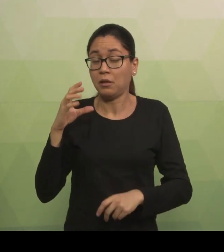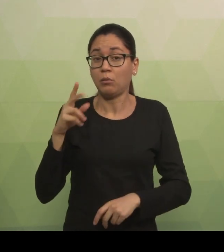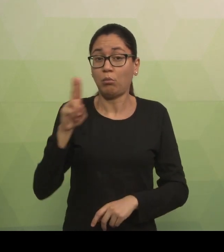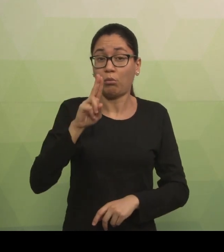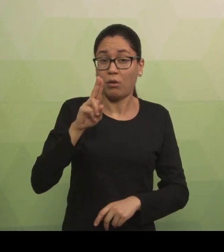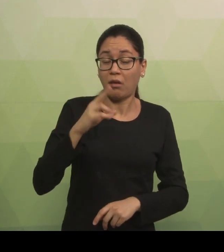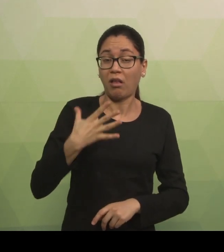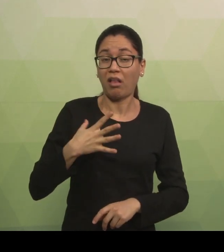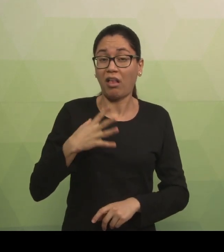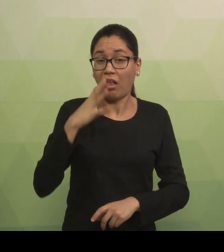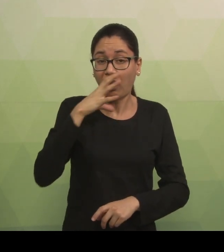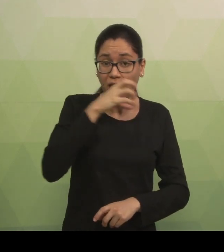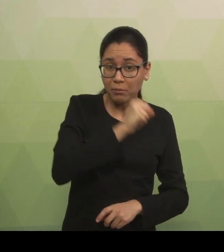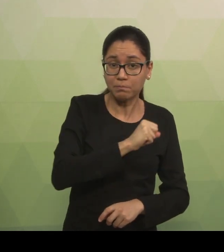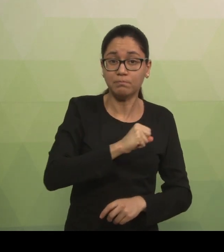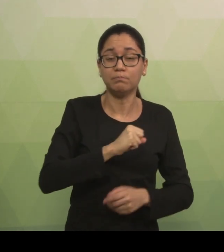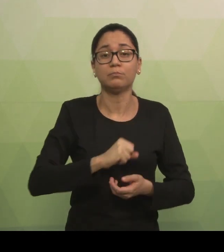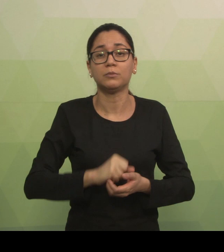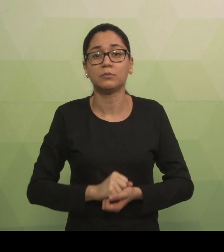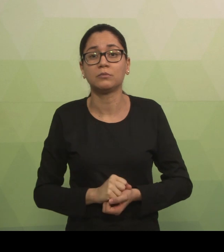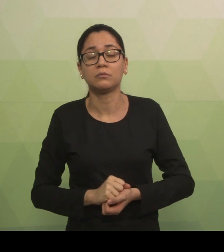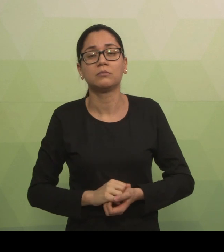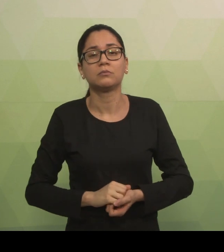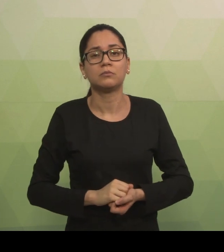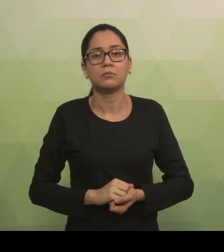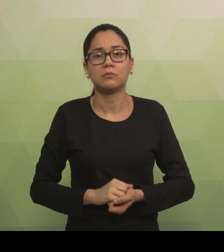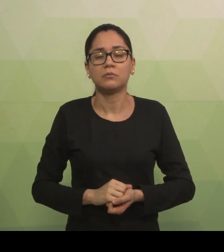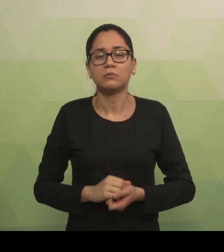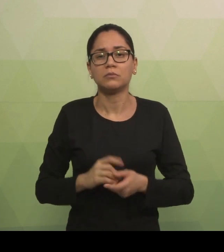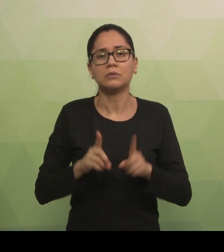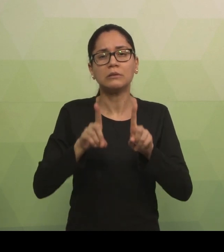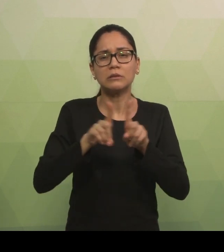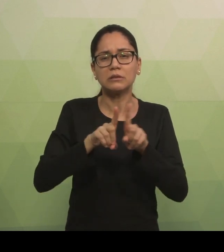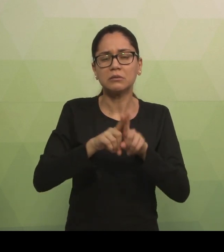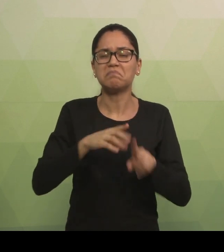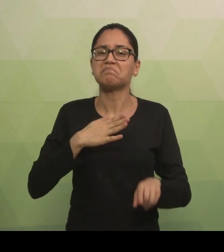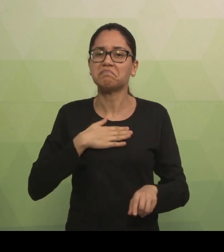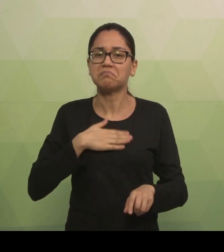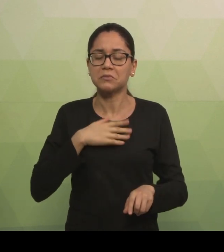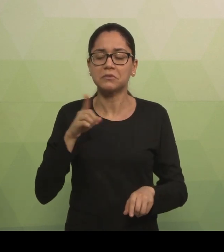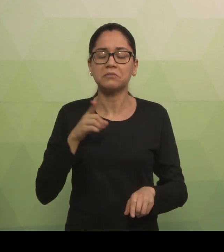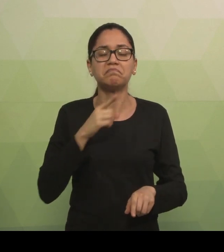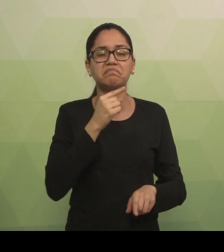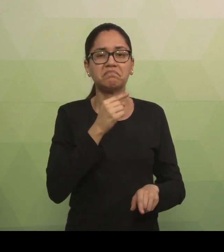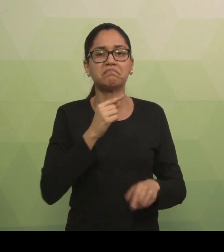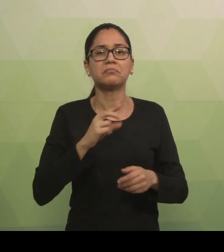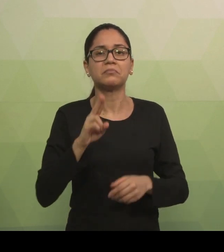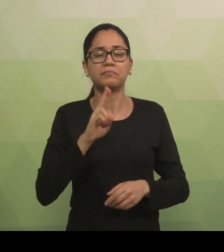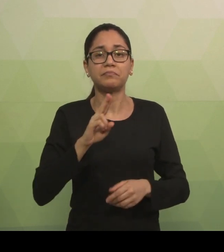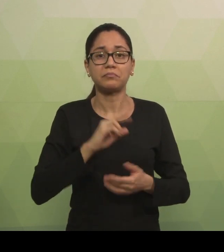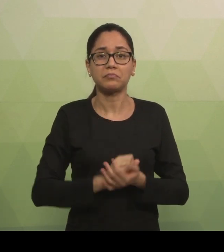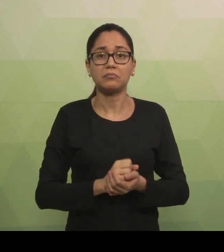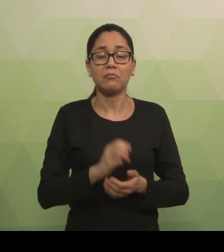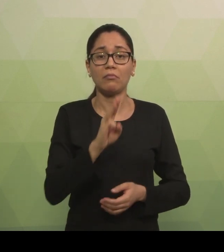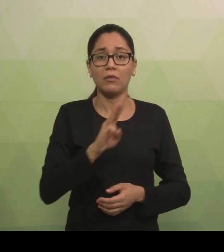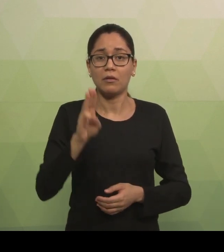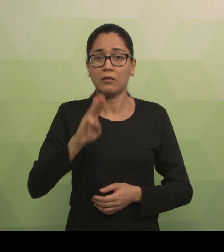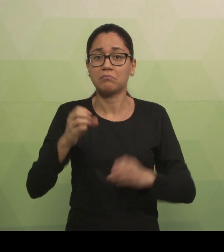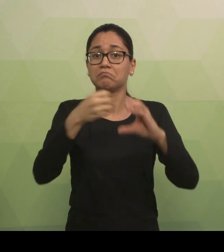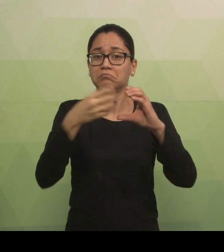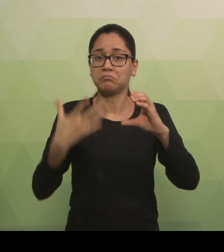seu usuário, de modo que ele possa realizar uma tarefa de maneira eficiente e com satisfação.